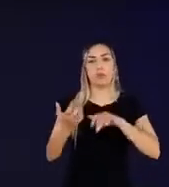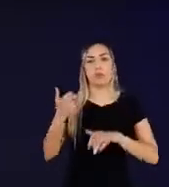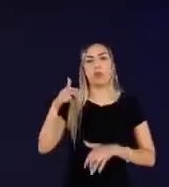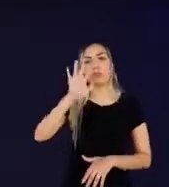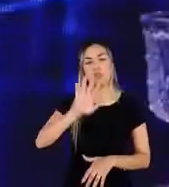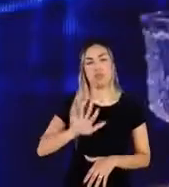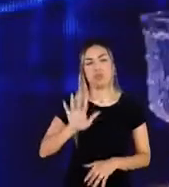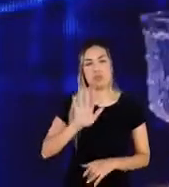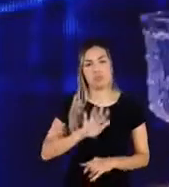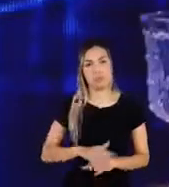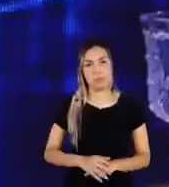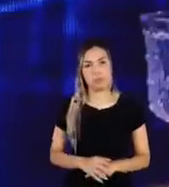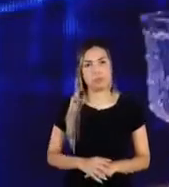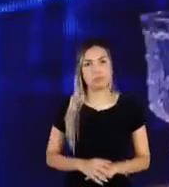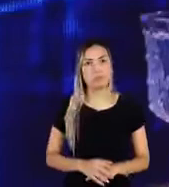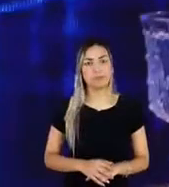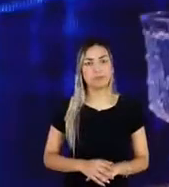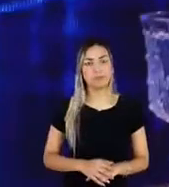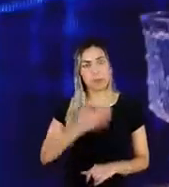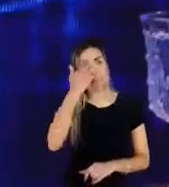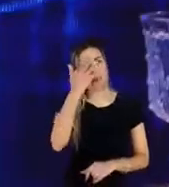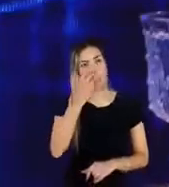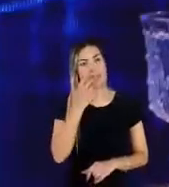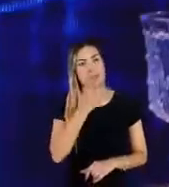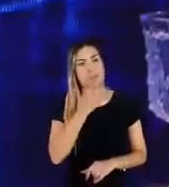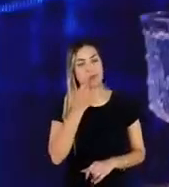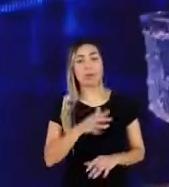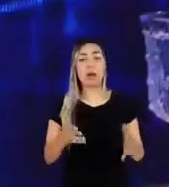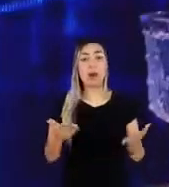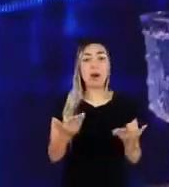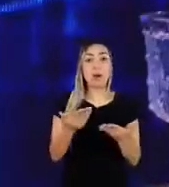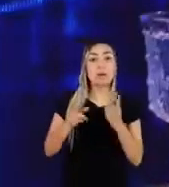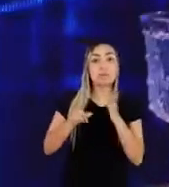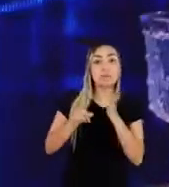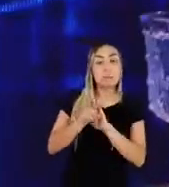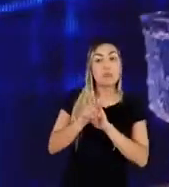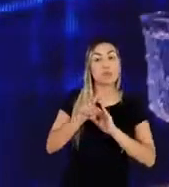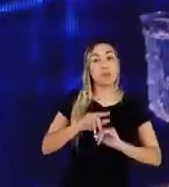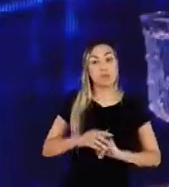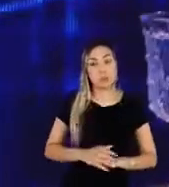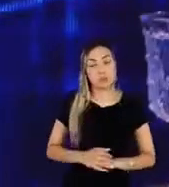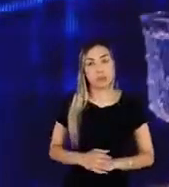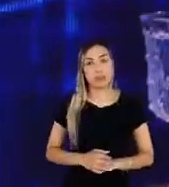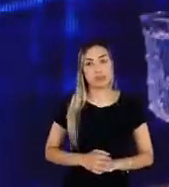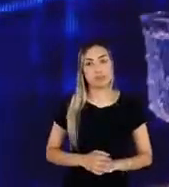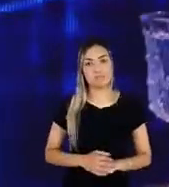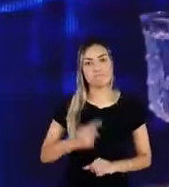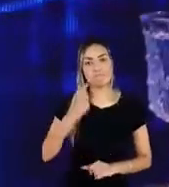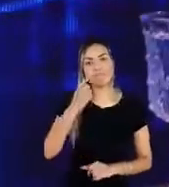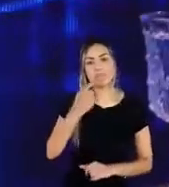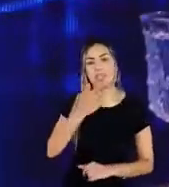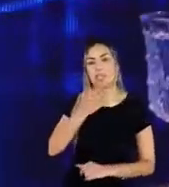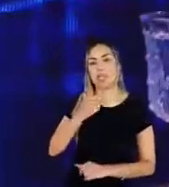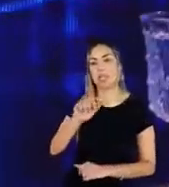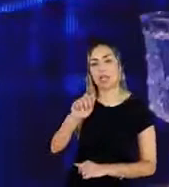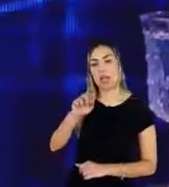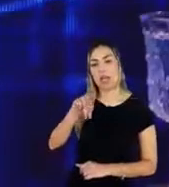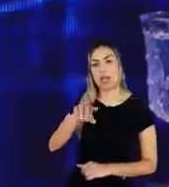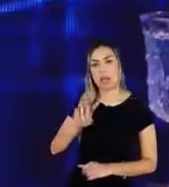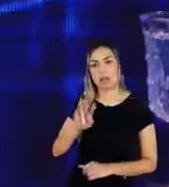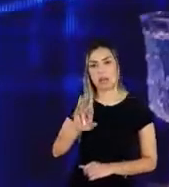Excelente deputado, obrigado. Uma segunda pergunta aqui, acho que pode ser o André e também o Rui, acho